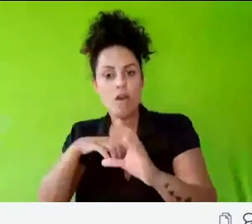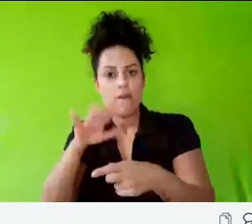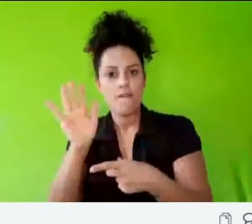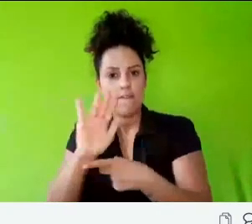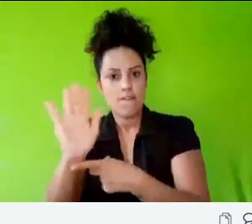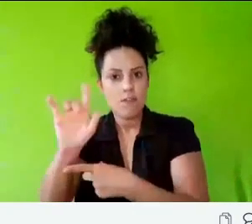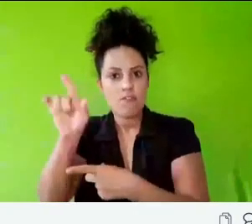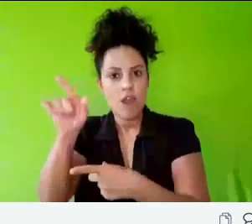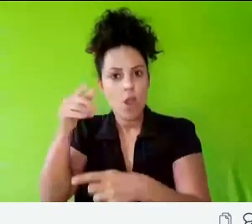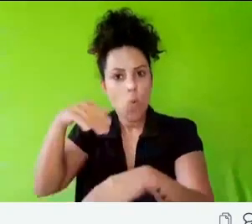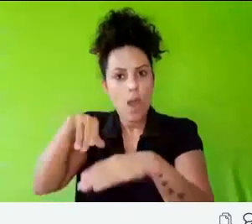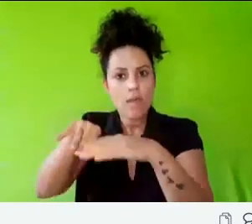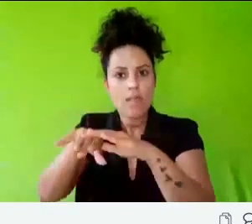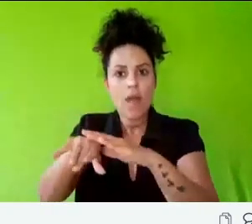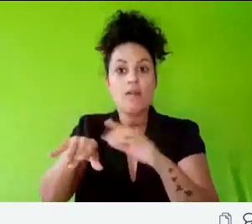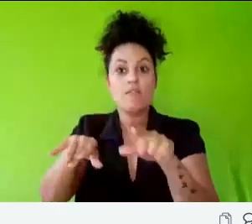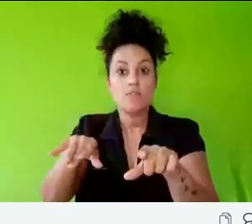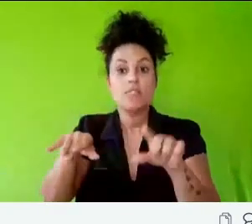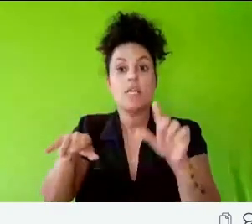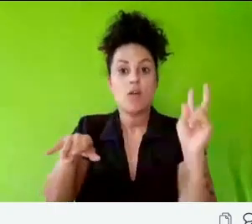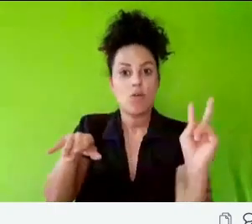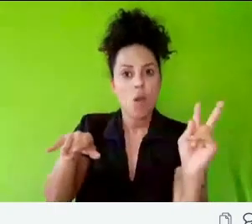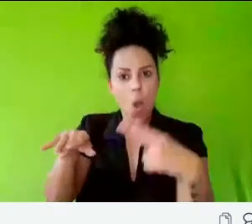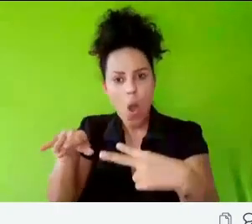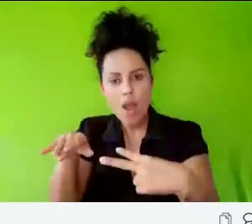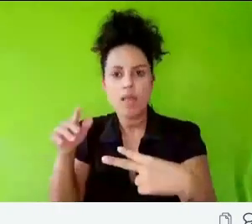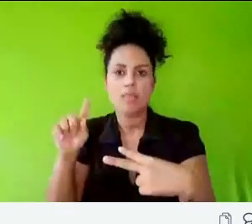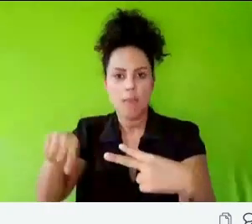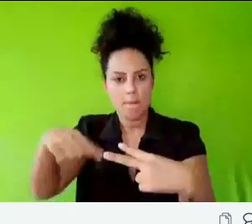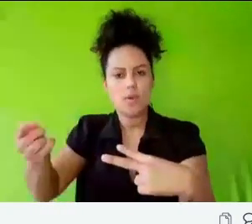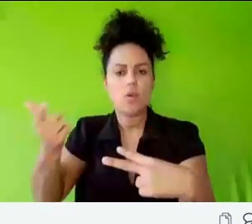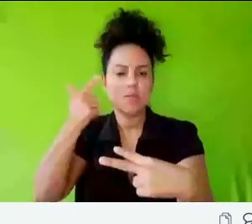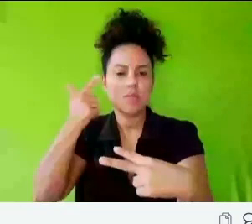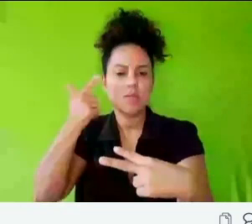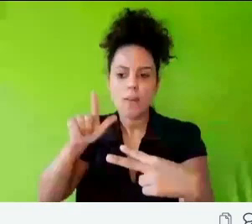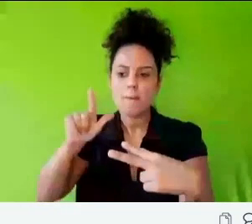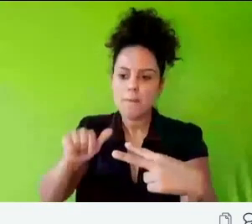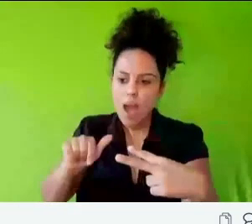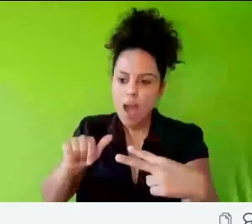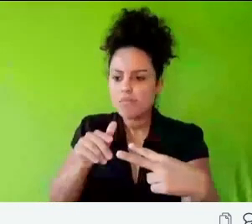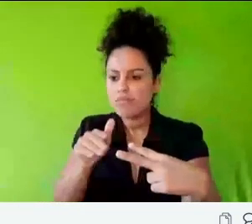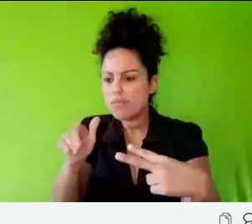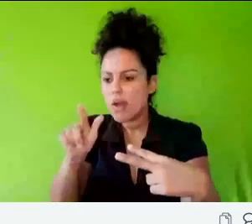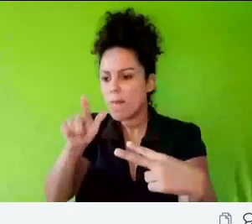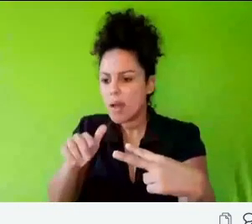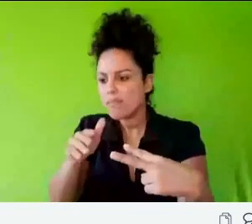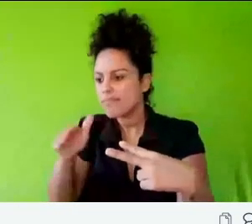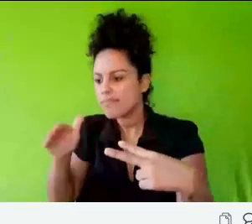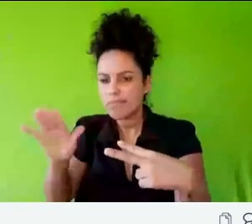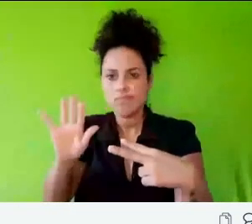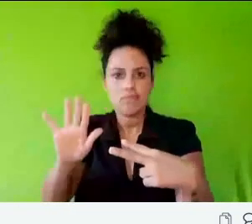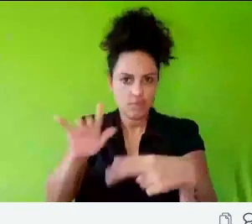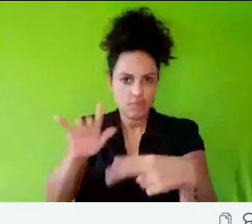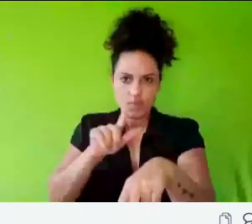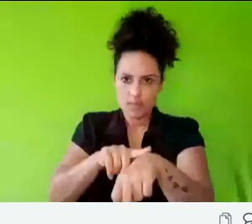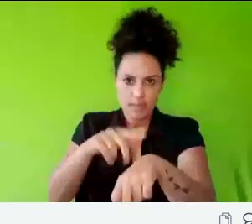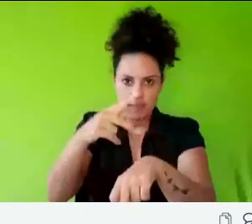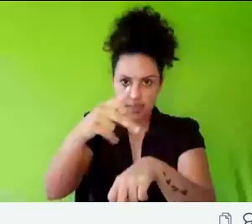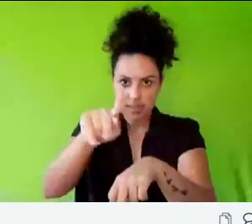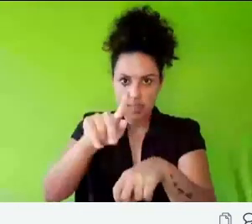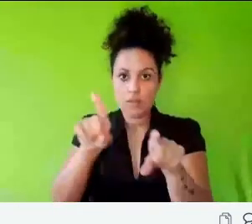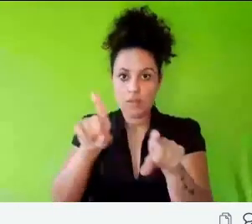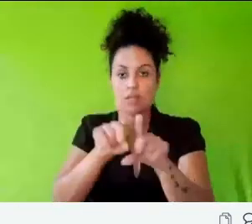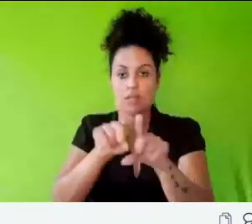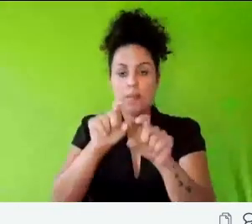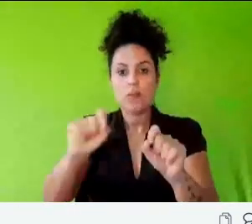consegue acompanhar, e no vídeo você consegue dar a pausa, né? E então também a lista que a gente vai disponibilizar, que é a lista reproduzida desse